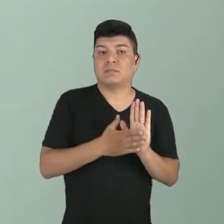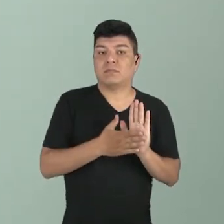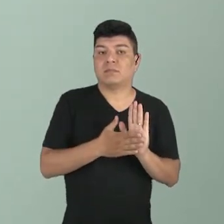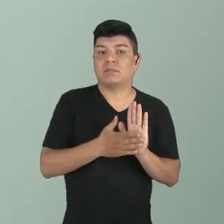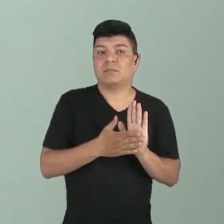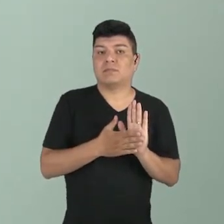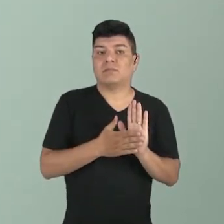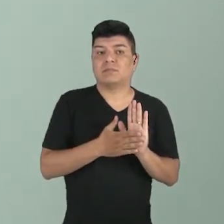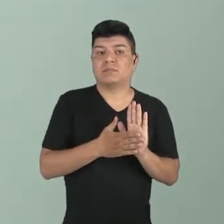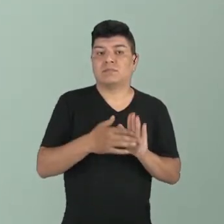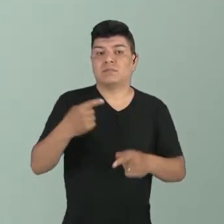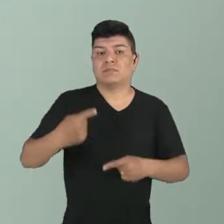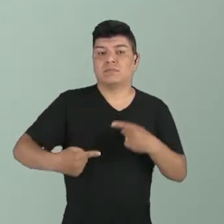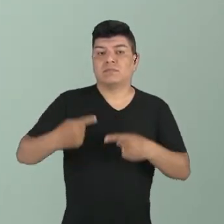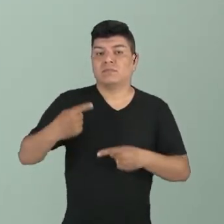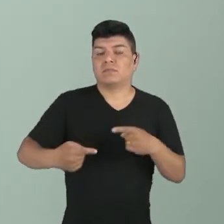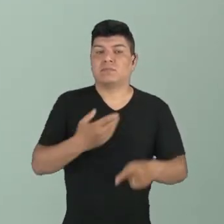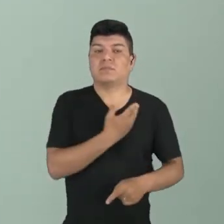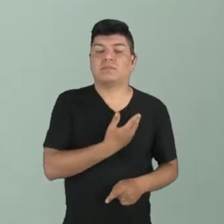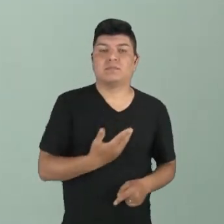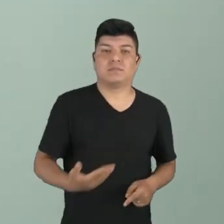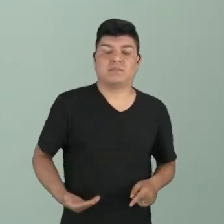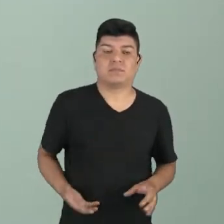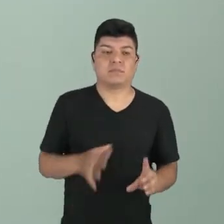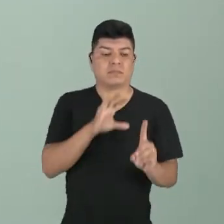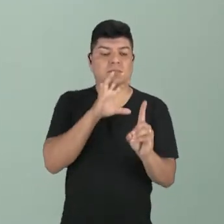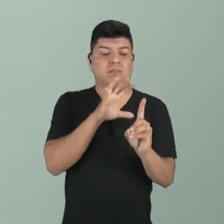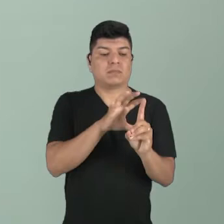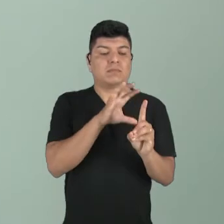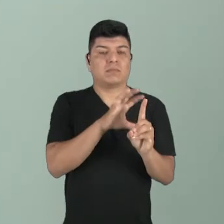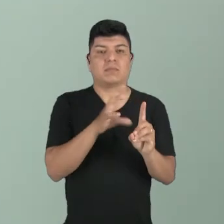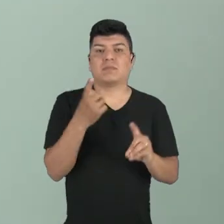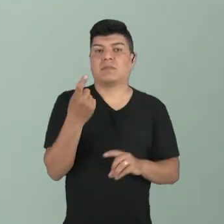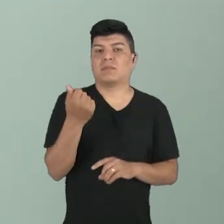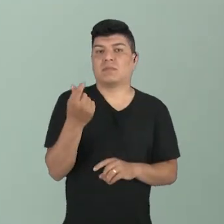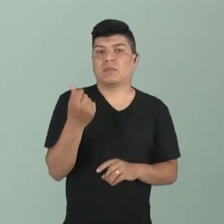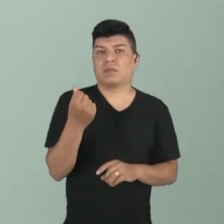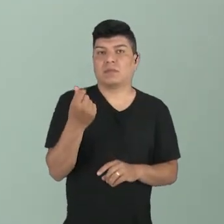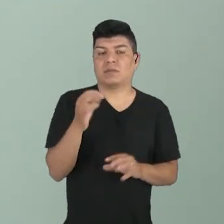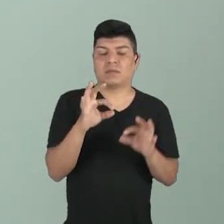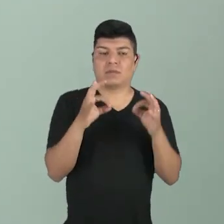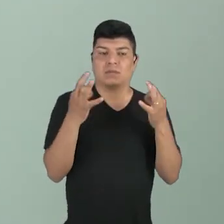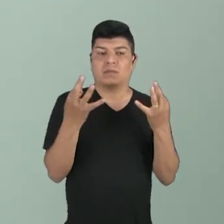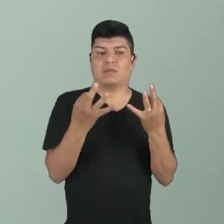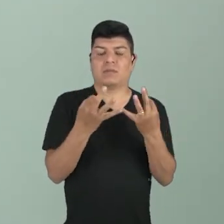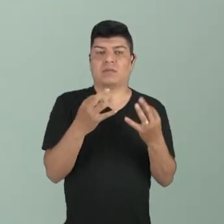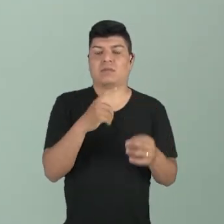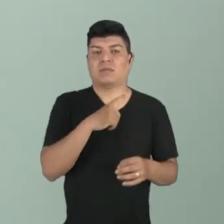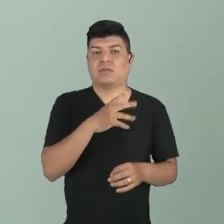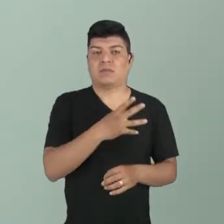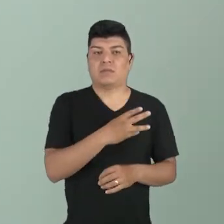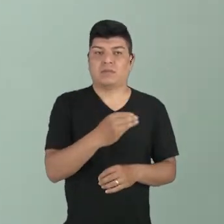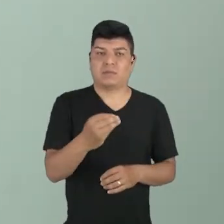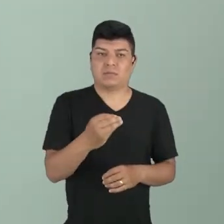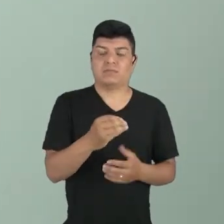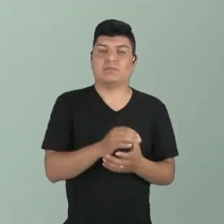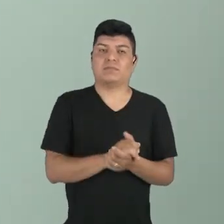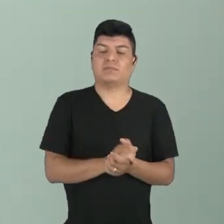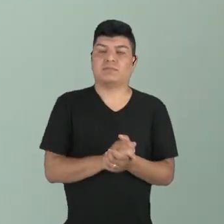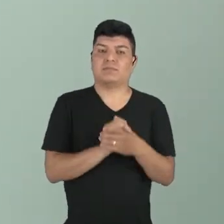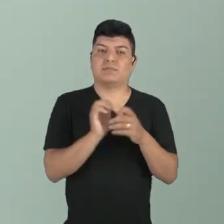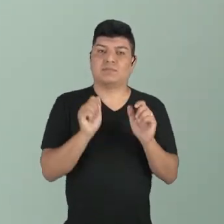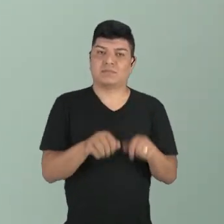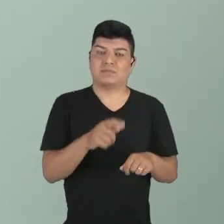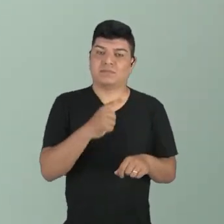e políticas públicas para incentivar financeiramente que as famílias tenham filhos para